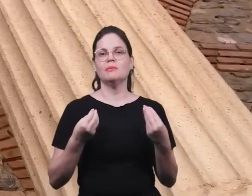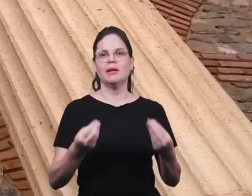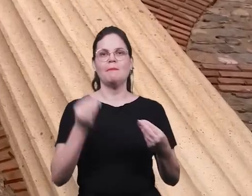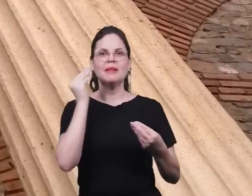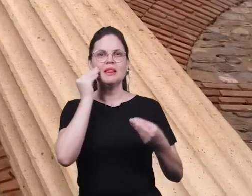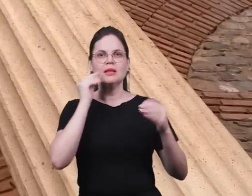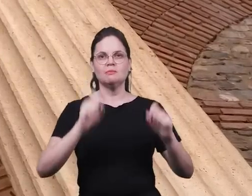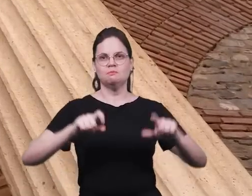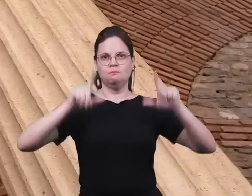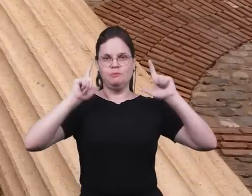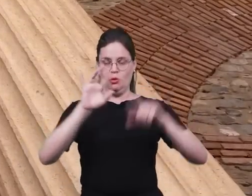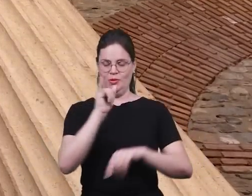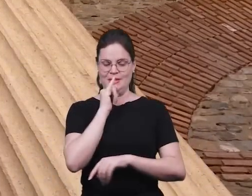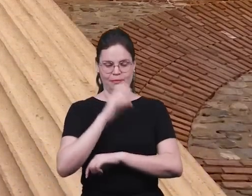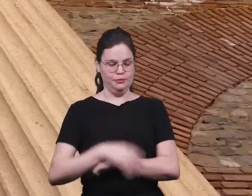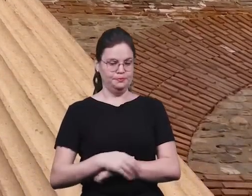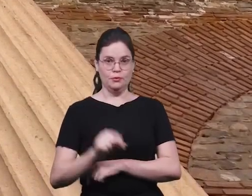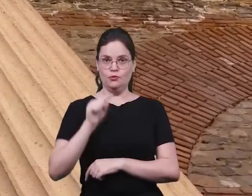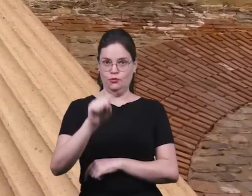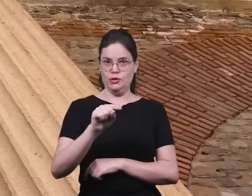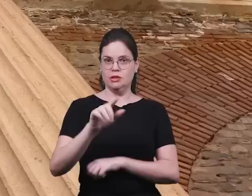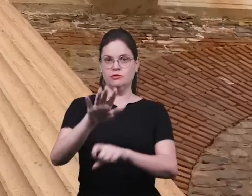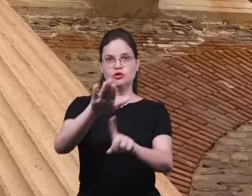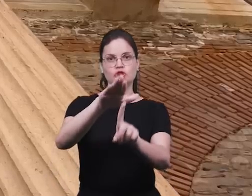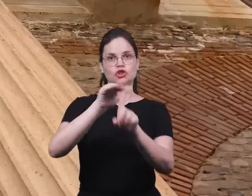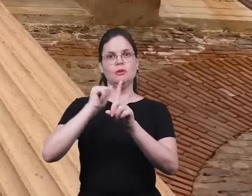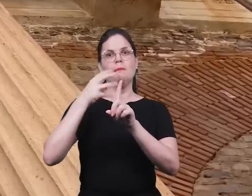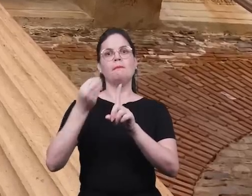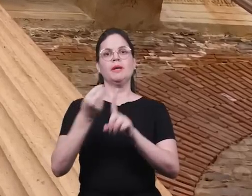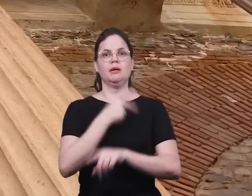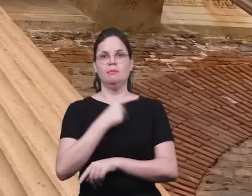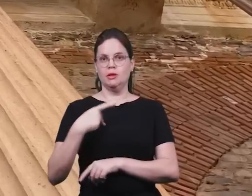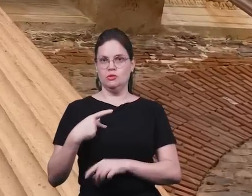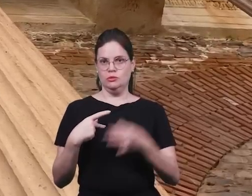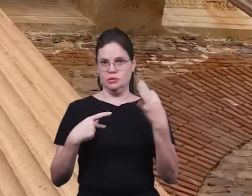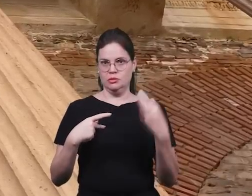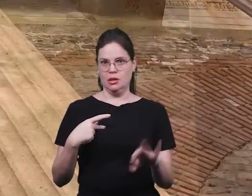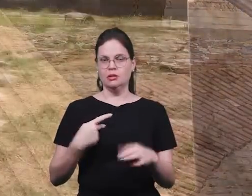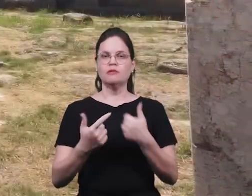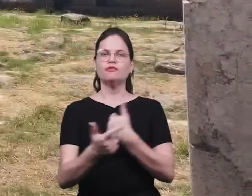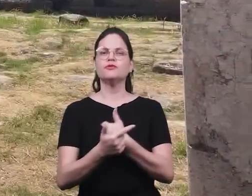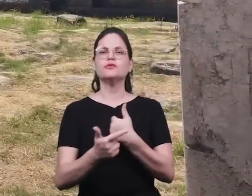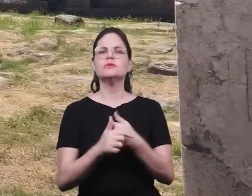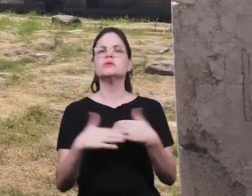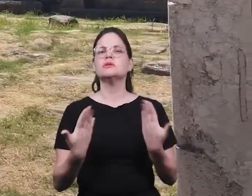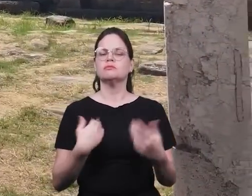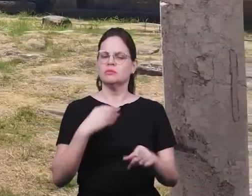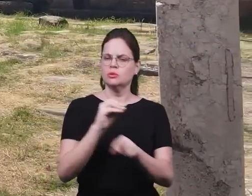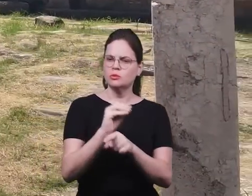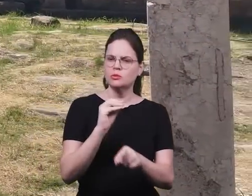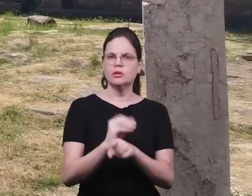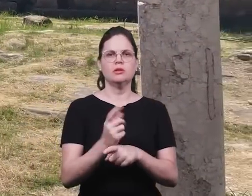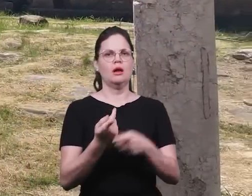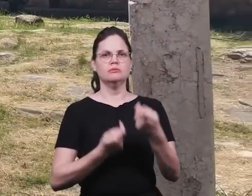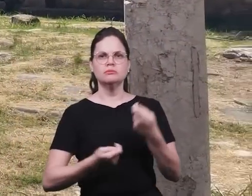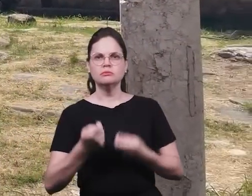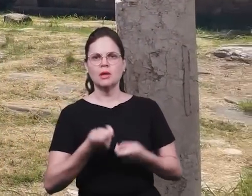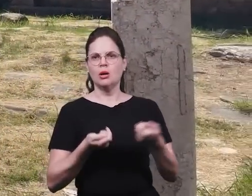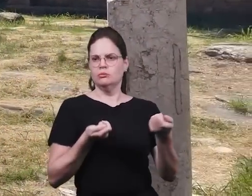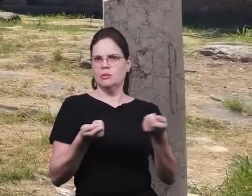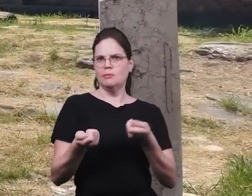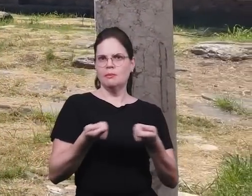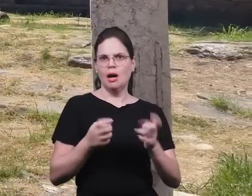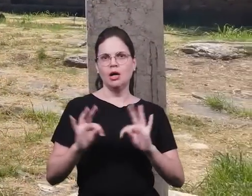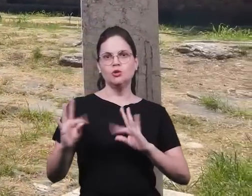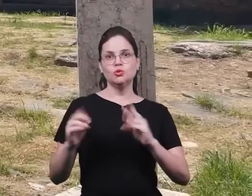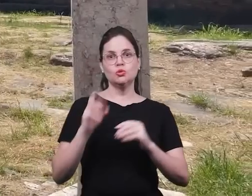o ministério. Qual a função do ministério? É cuidar, é ministrar aquilo que ele recebe da parte